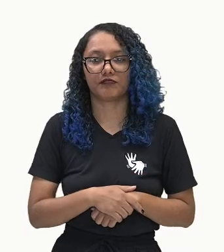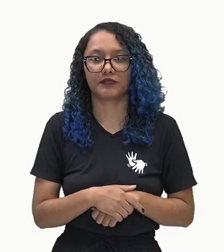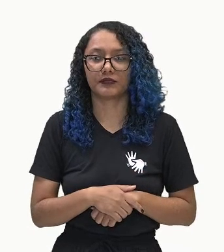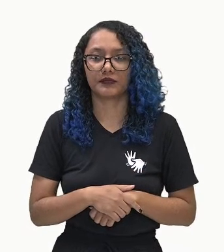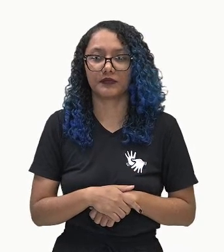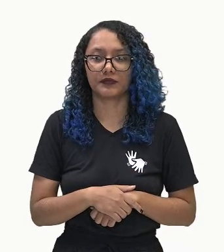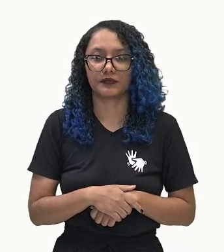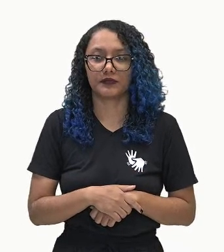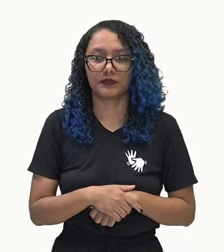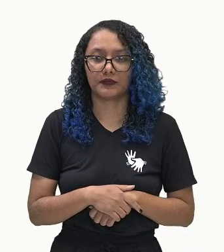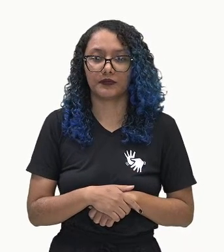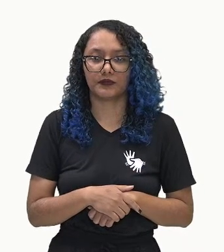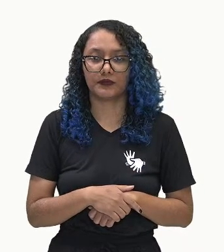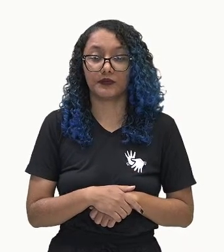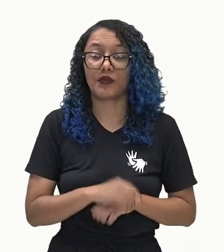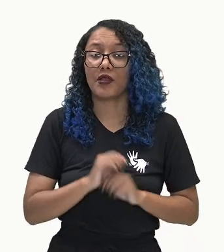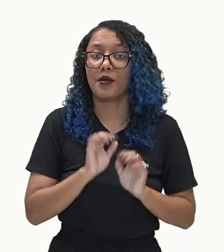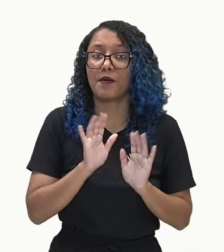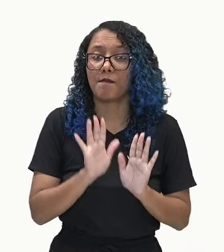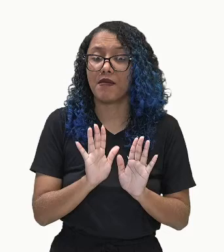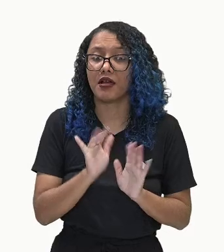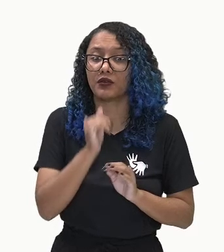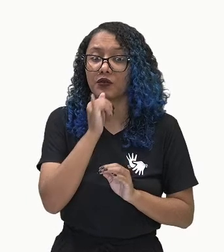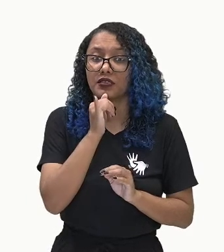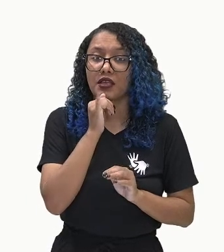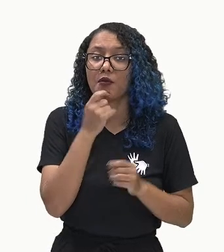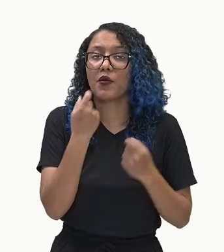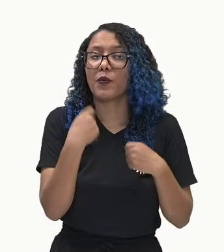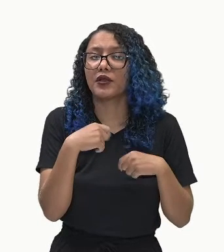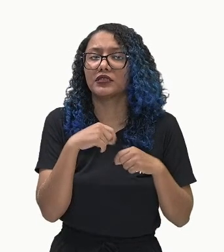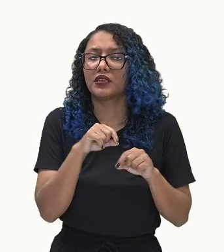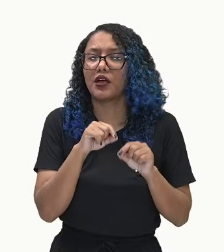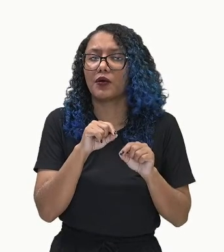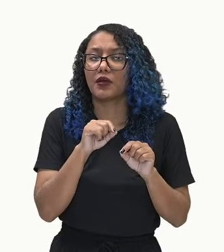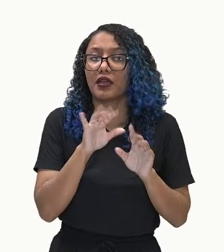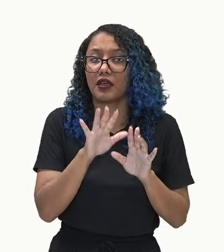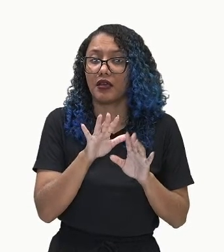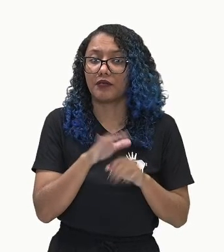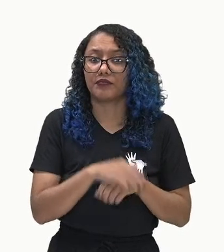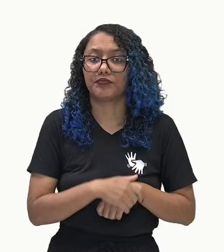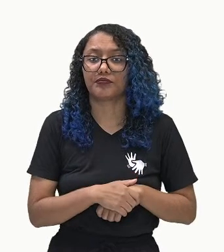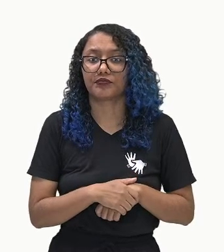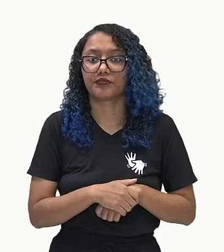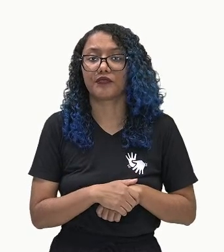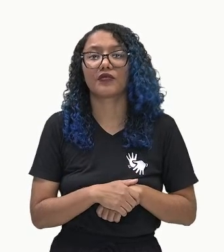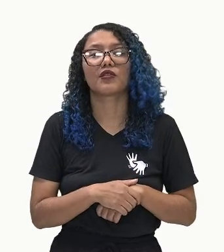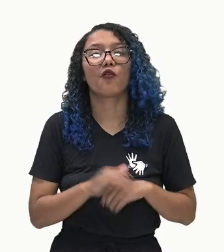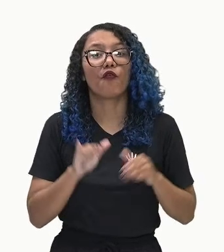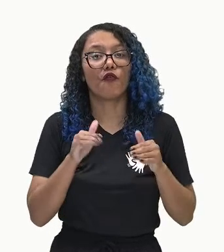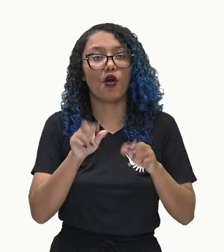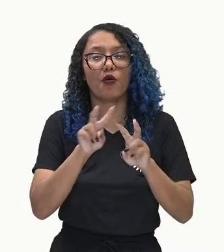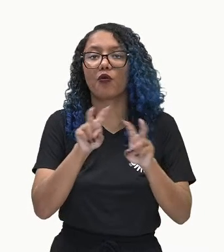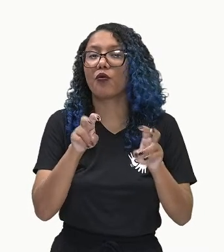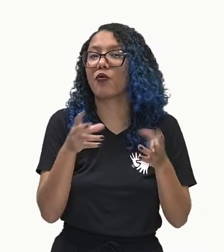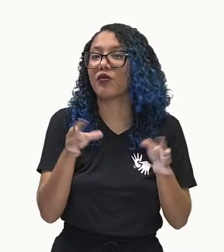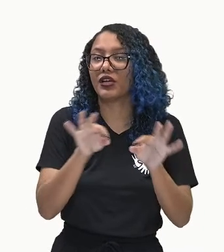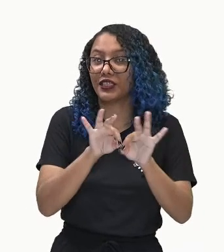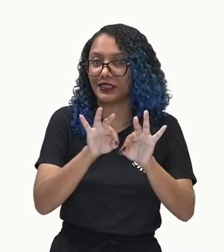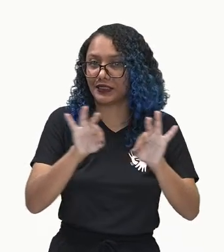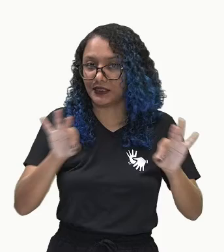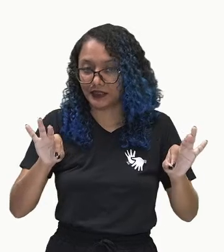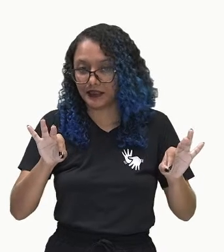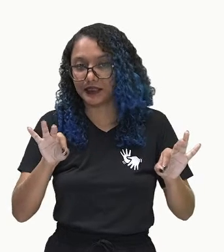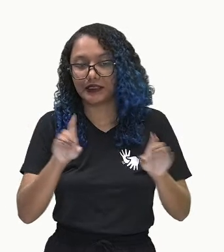que, nesse exemplo, não se esqueçam que nós estamos trabalhando com distância, tá? E